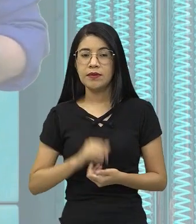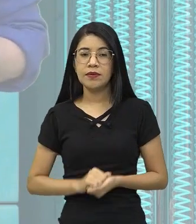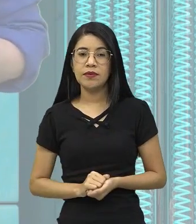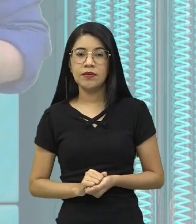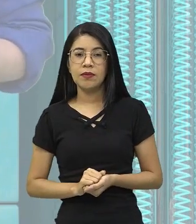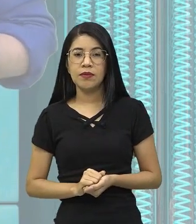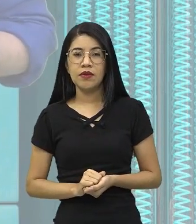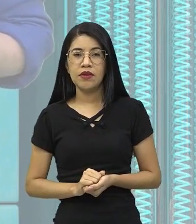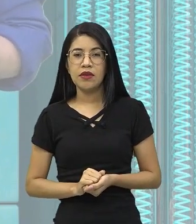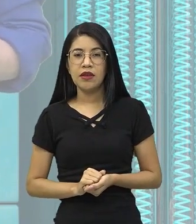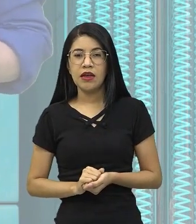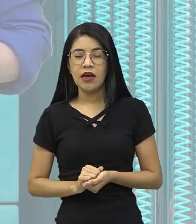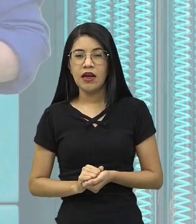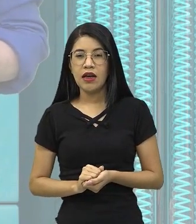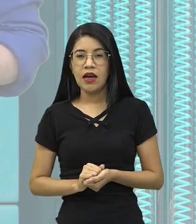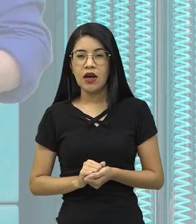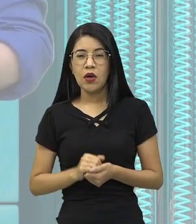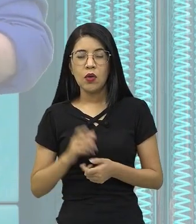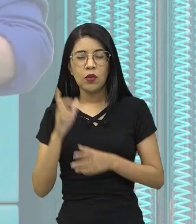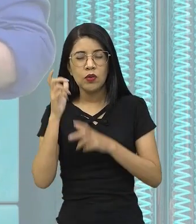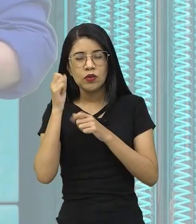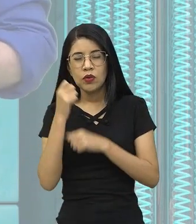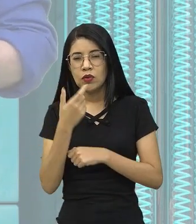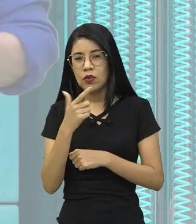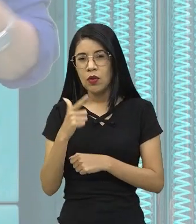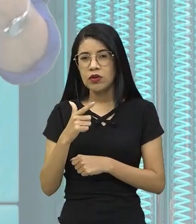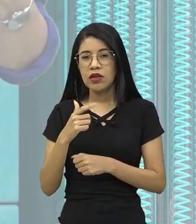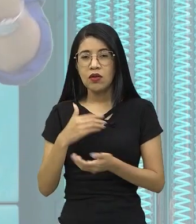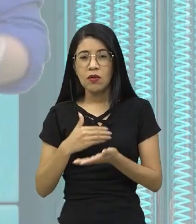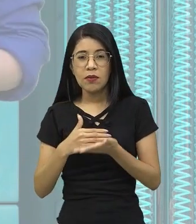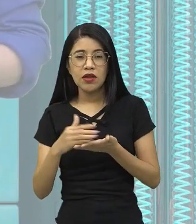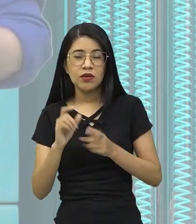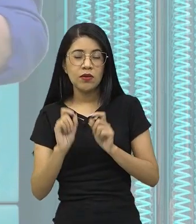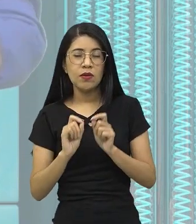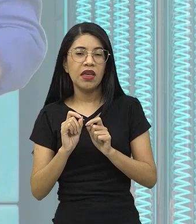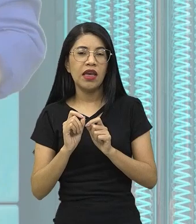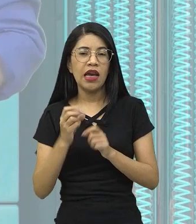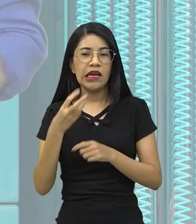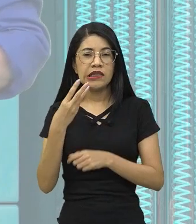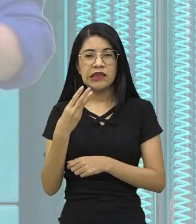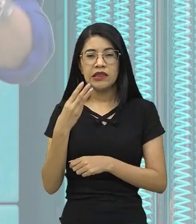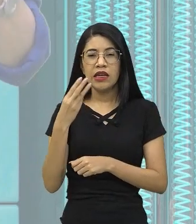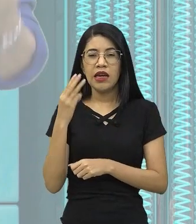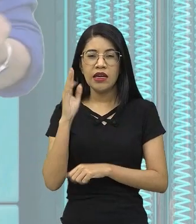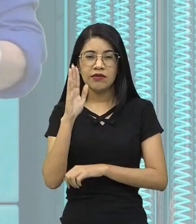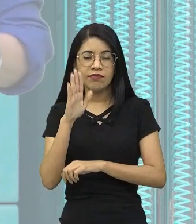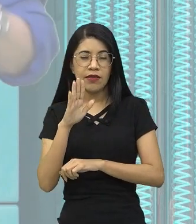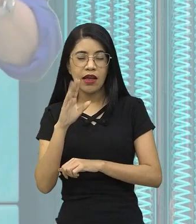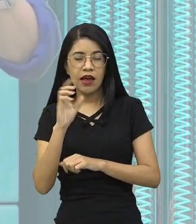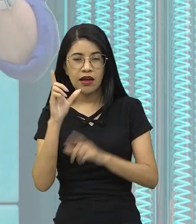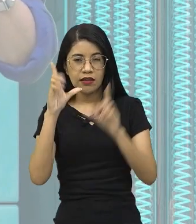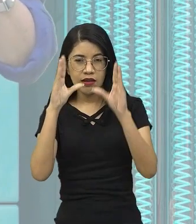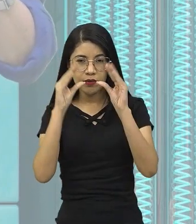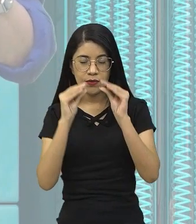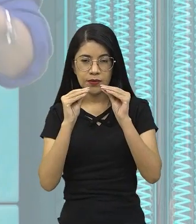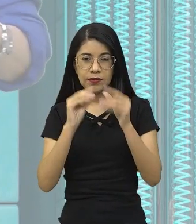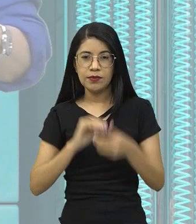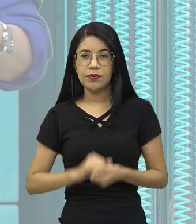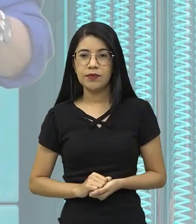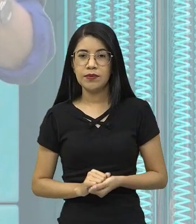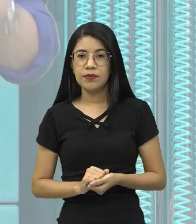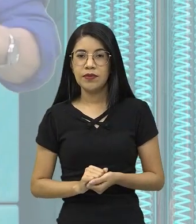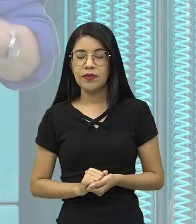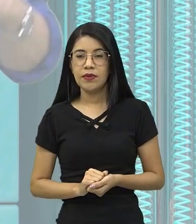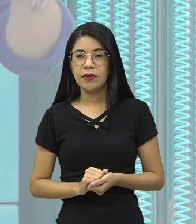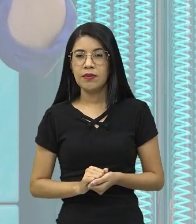velha insônia tossiu 3 da manhã. Que você tem, então, um exemplo de um mini-conto